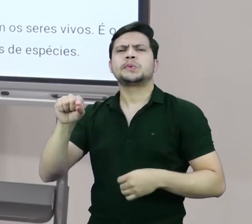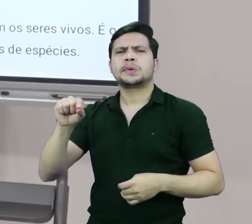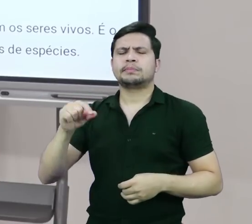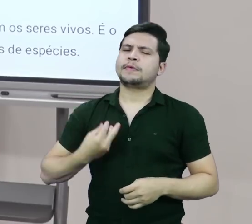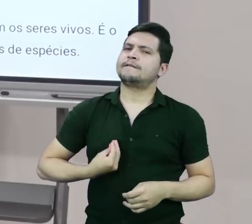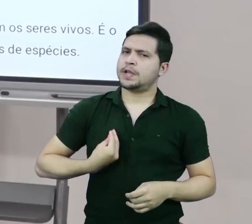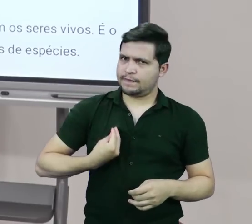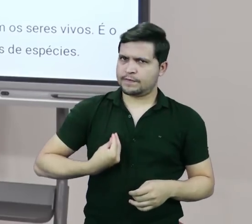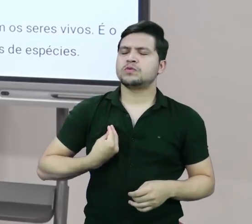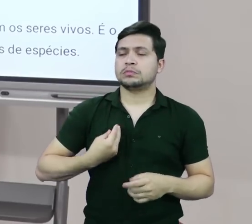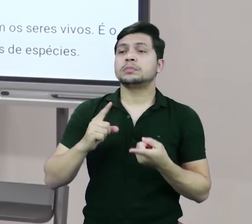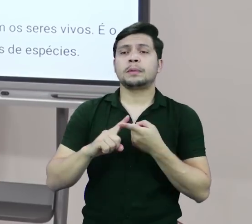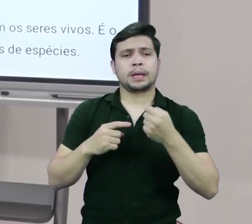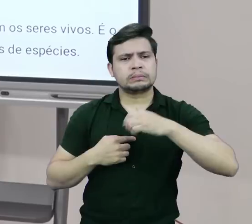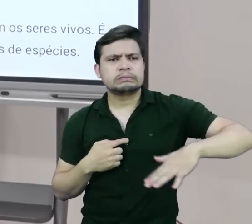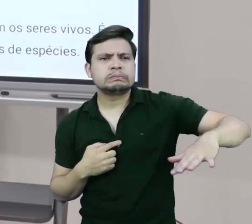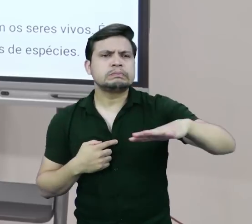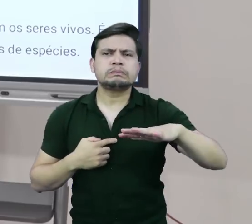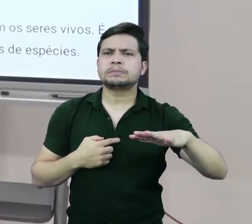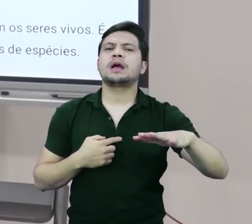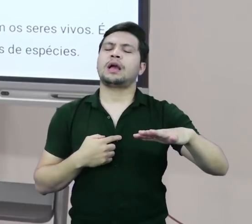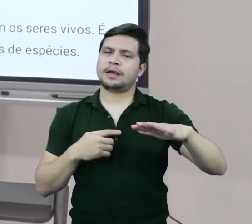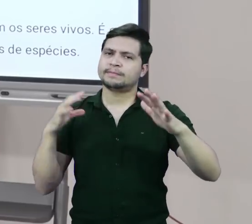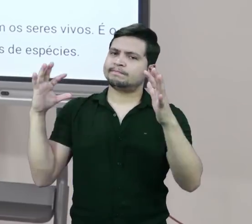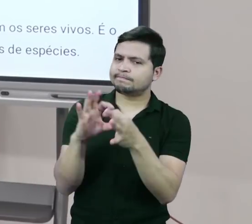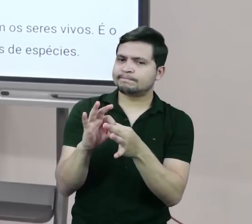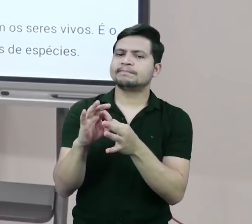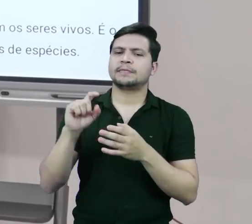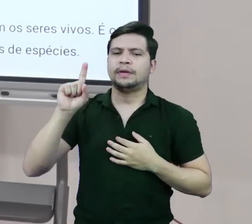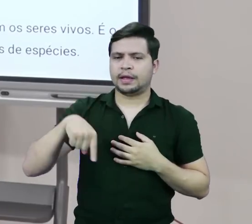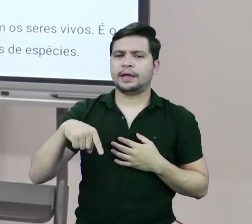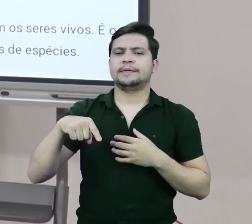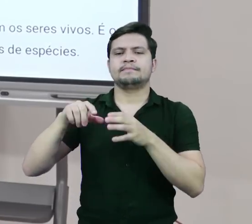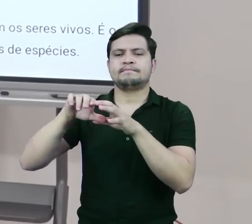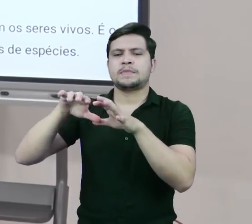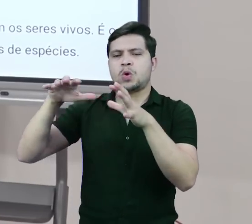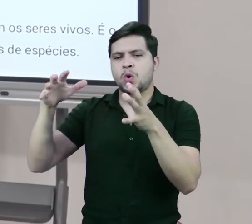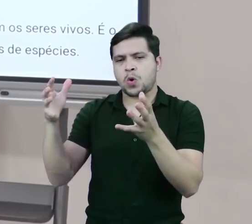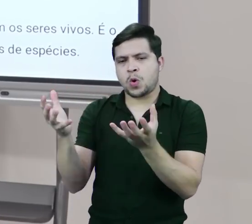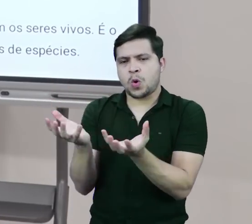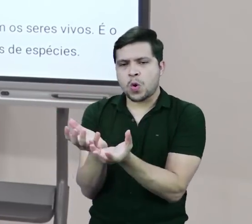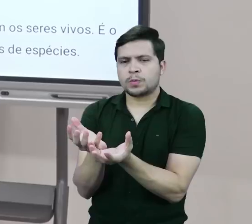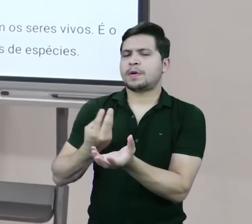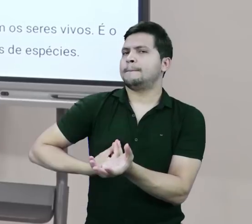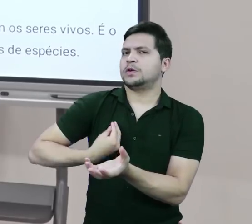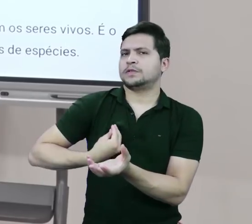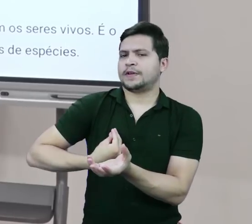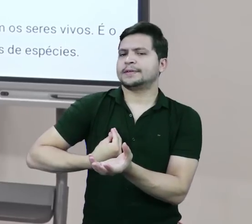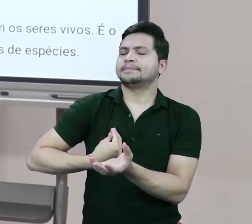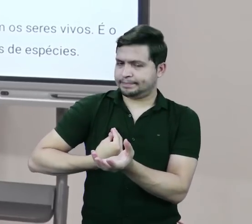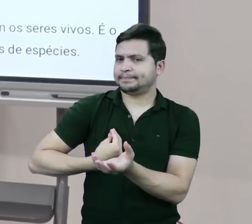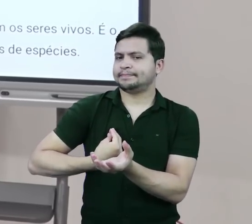esses seres vivos e esse ambiente onde eles vivem é que formam a nossa biosfera, né, nesse grande